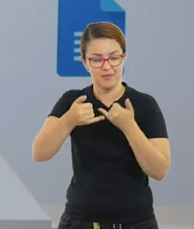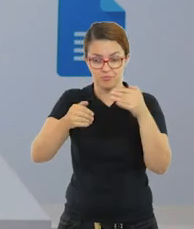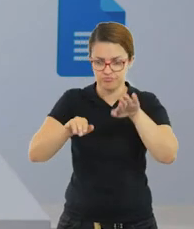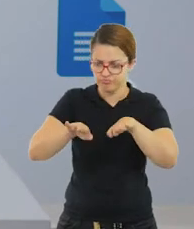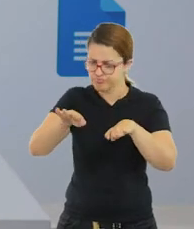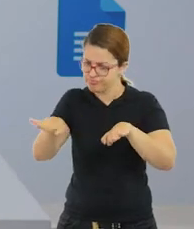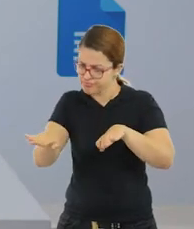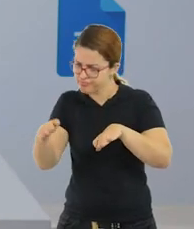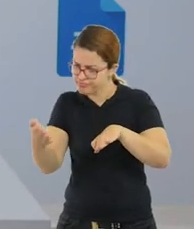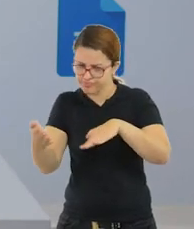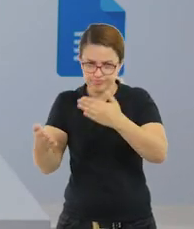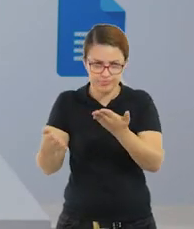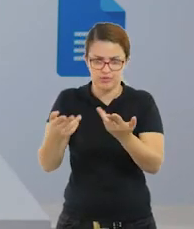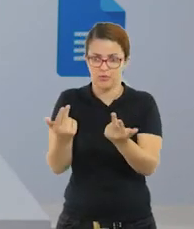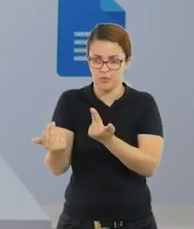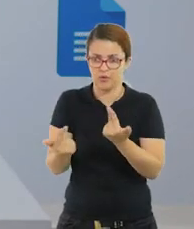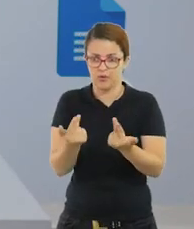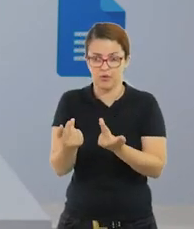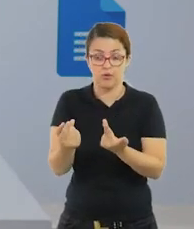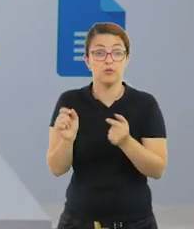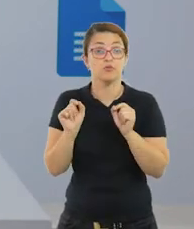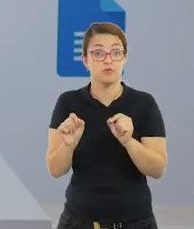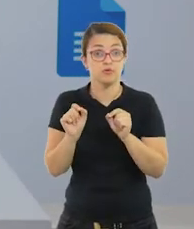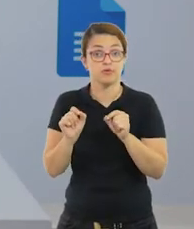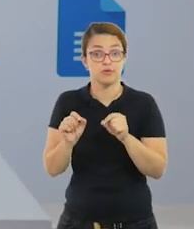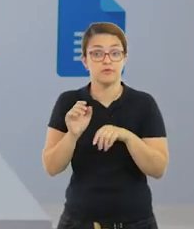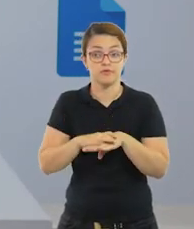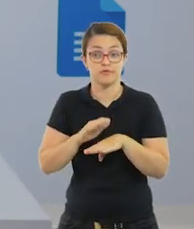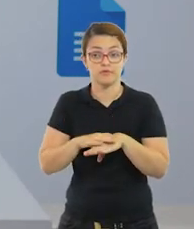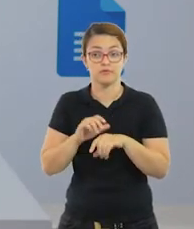memória. Só que neste caso vai ser bem diferente. O que eu fiz aqui?